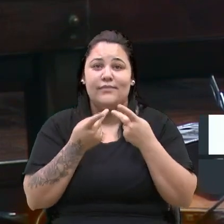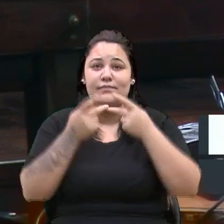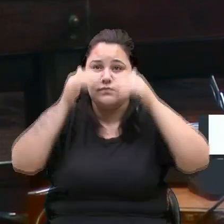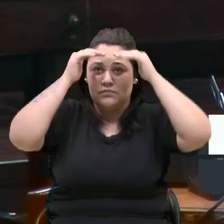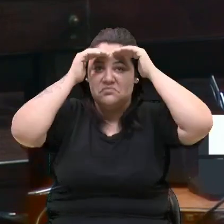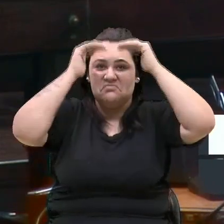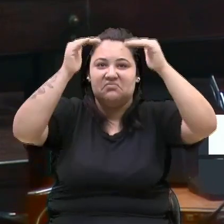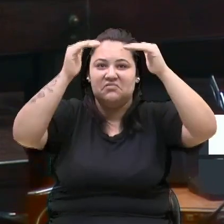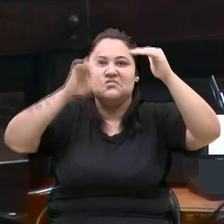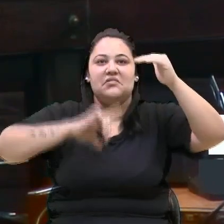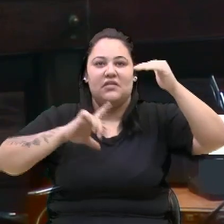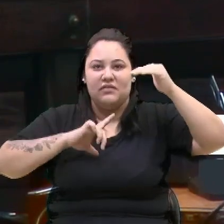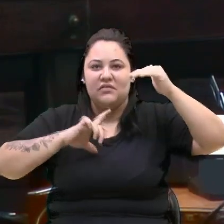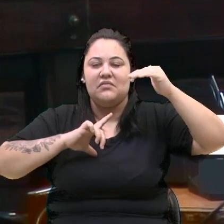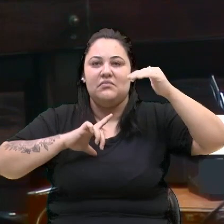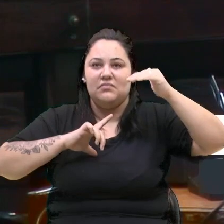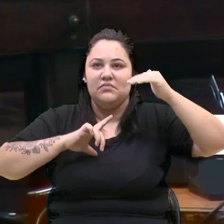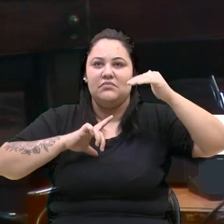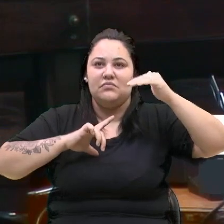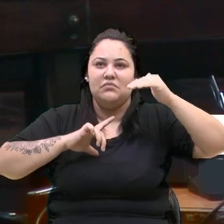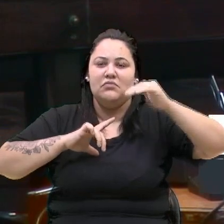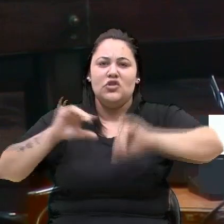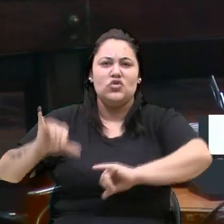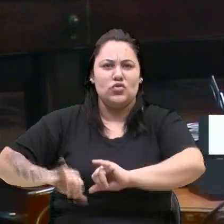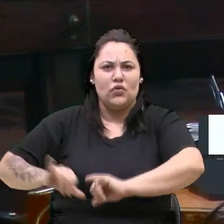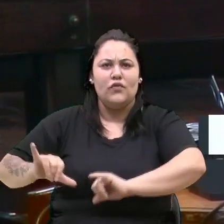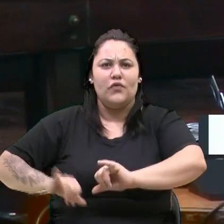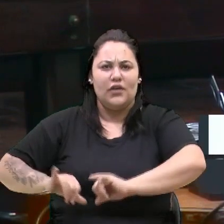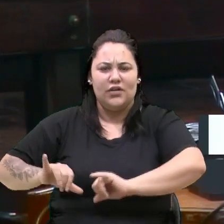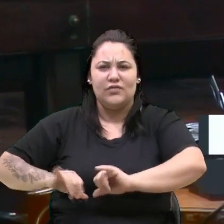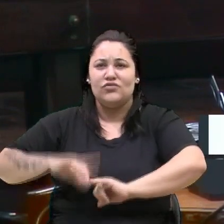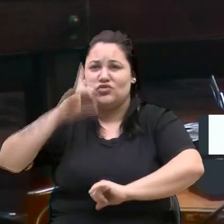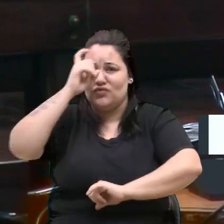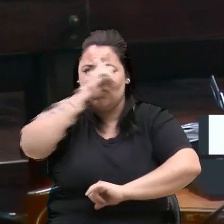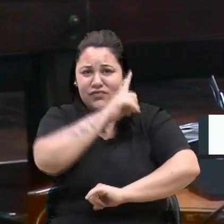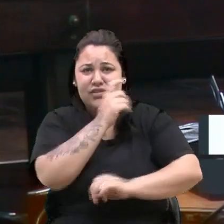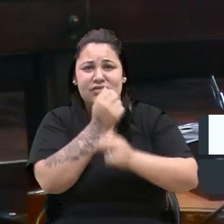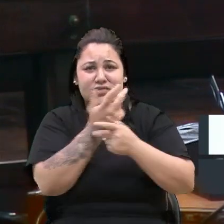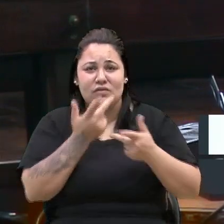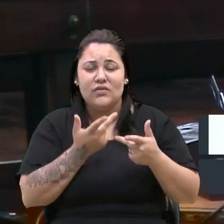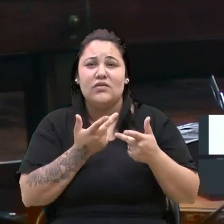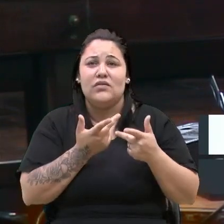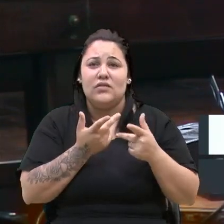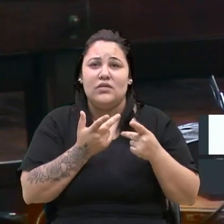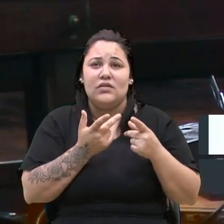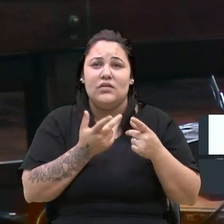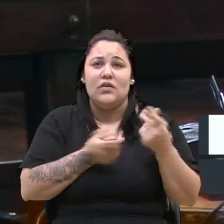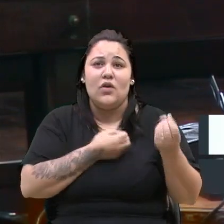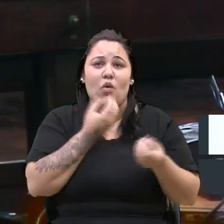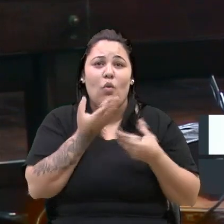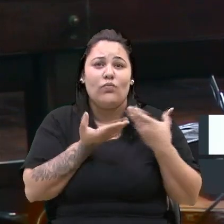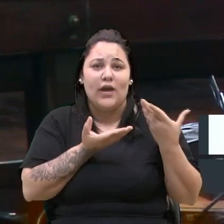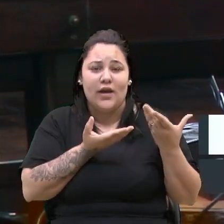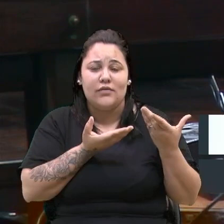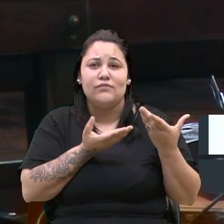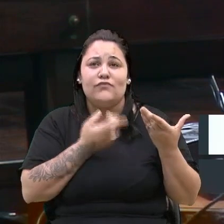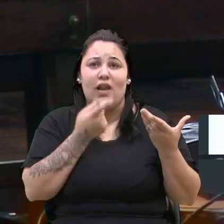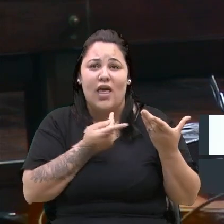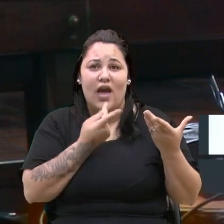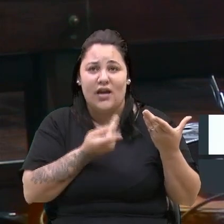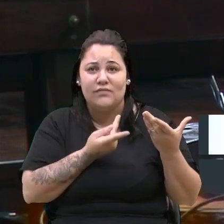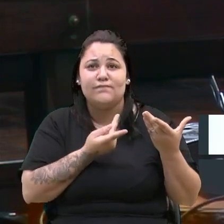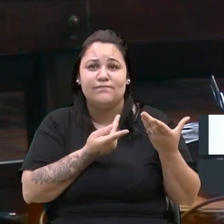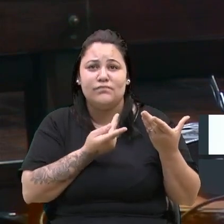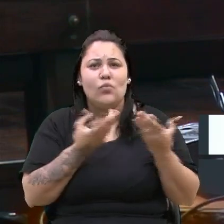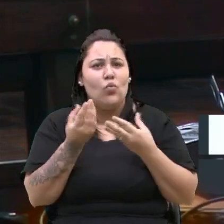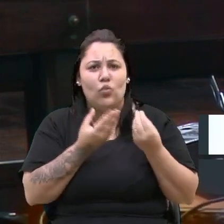bairro, né? Ontem o bairro sofrendo, o bairro Fátima, relataram vários sofrimentos ali, mas tudo com